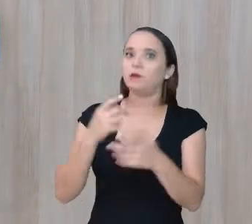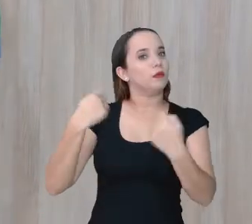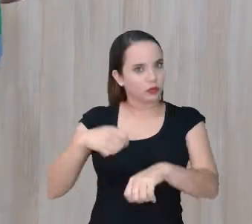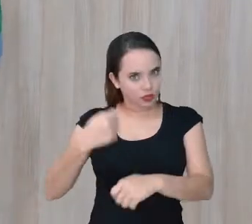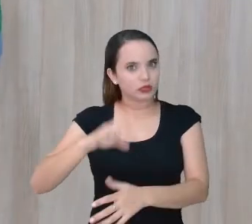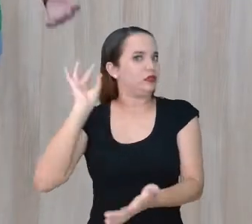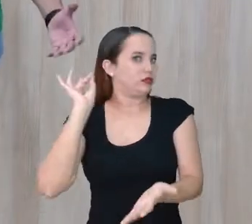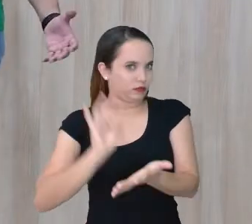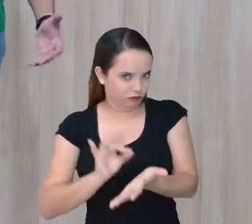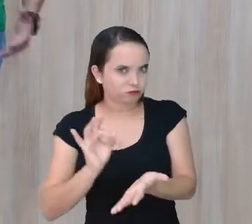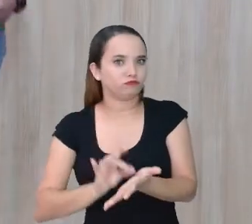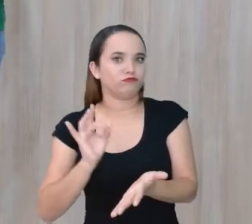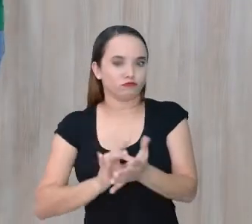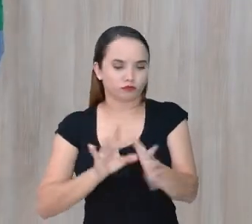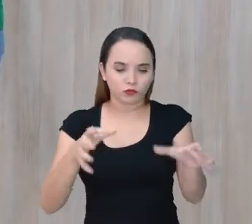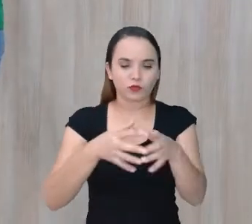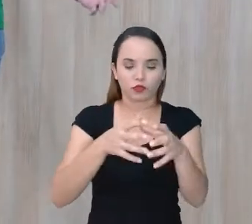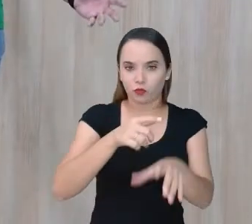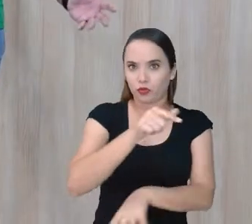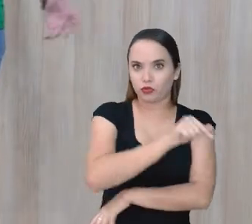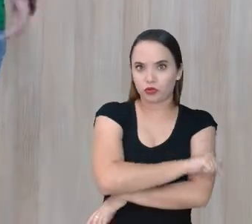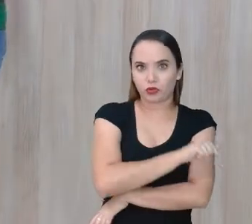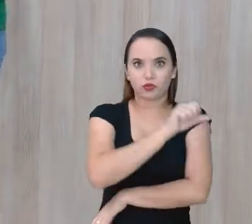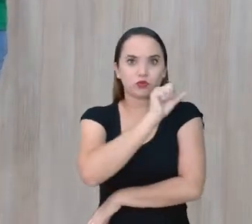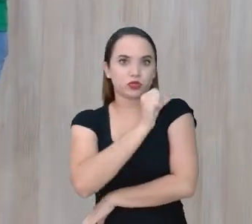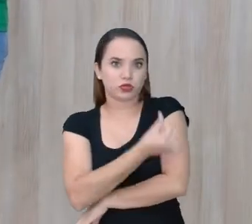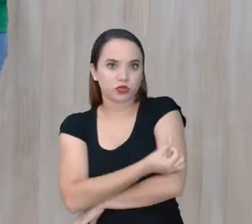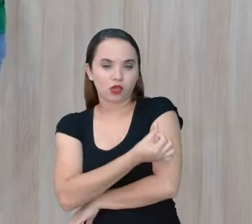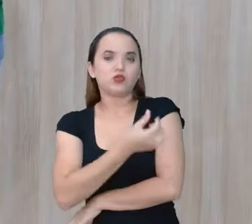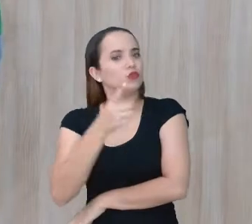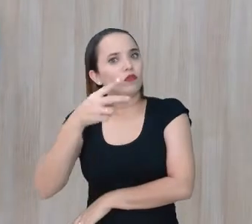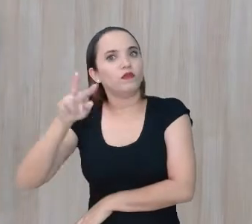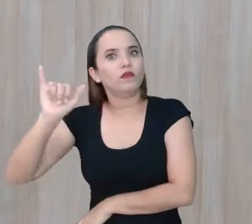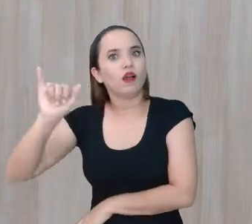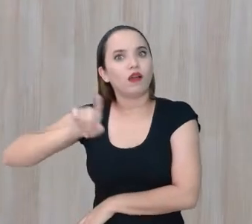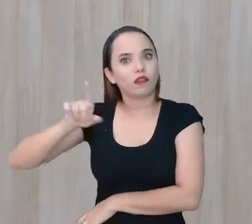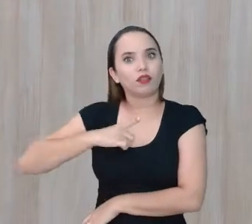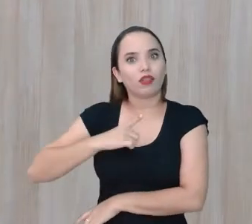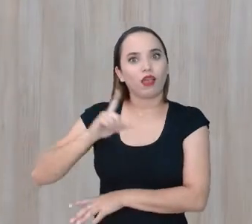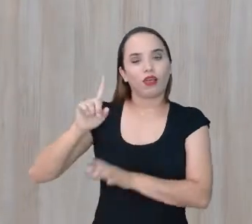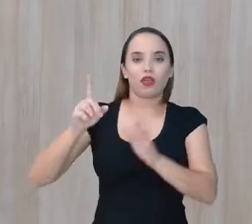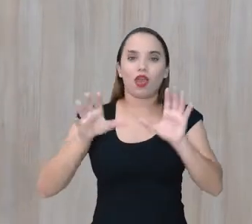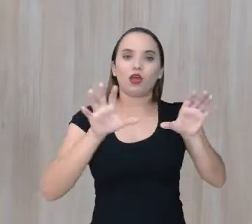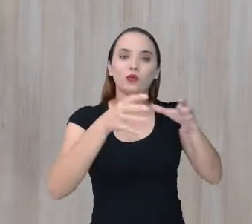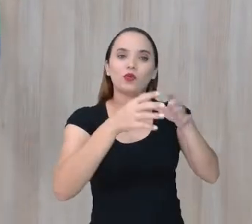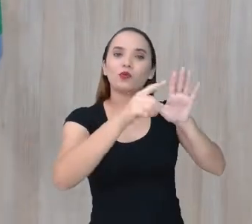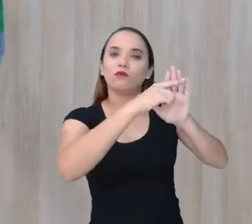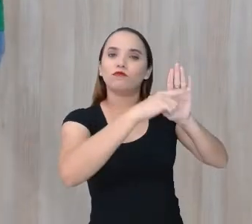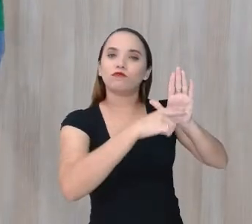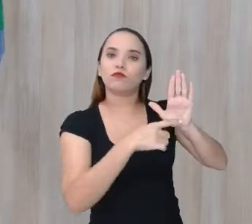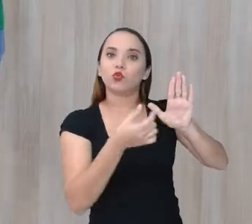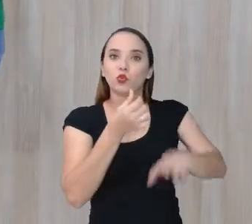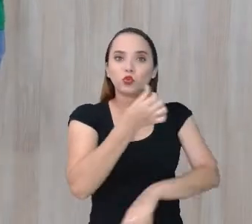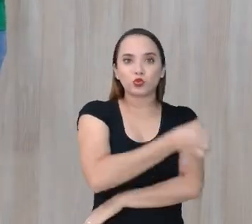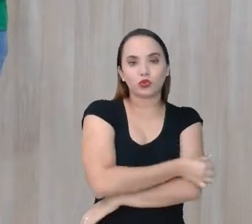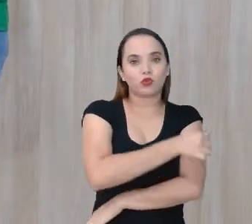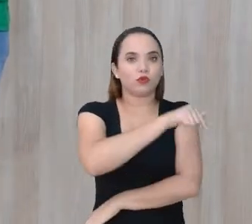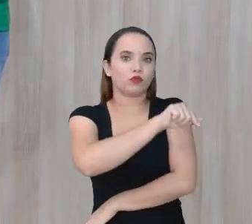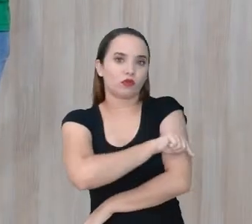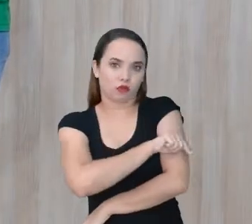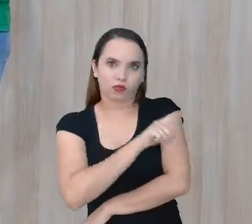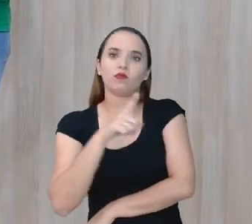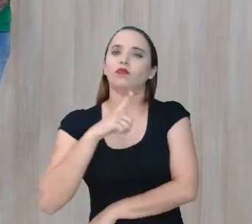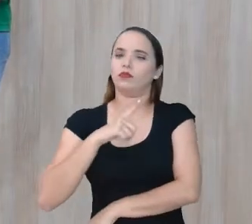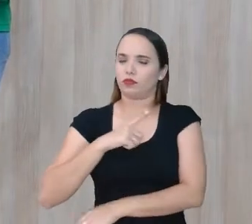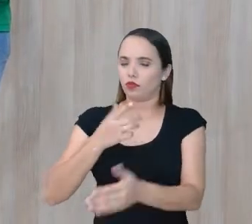dos assuntos do 7º ano, do 6º ano. Então vai lá na playlist do 7º, na playlist do 6º, vai ter lá as